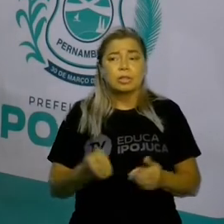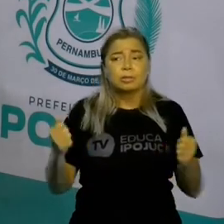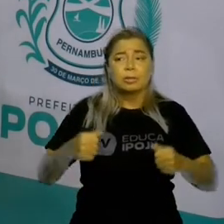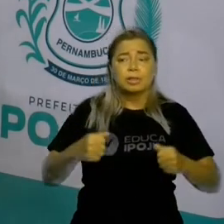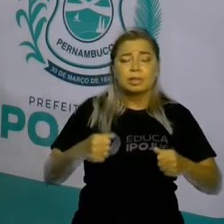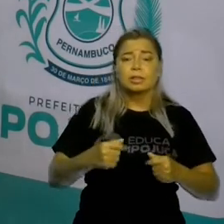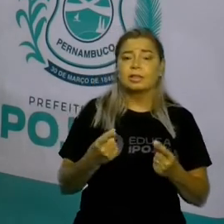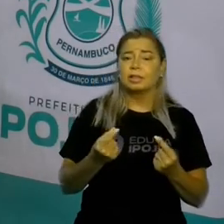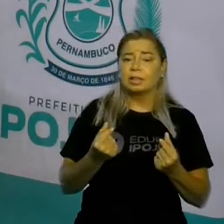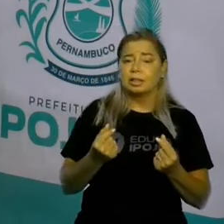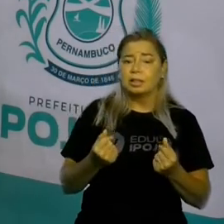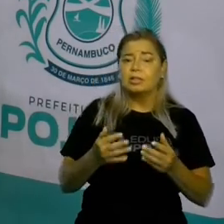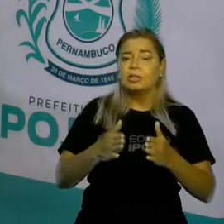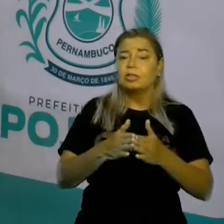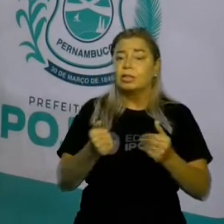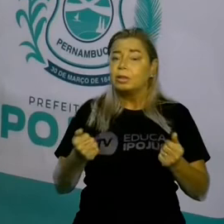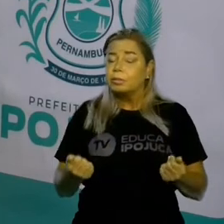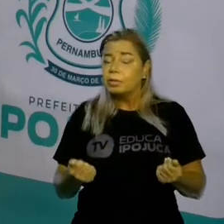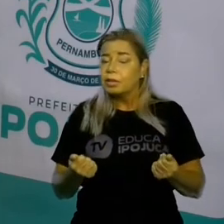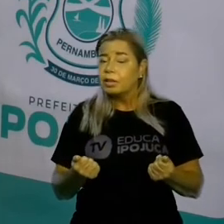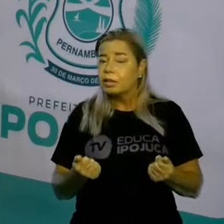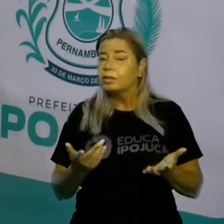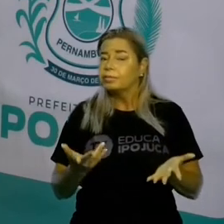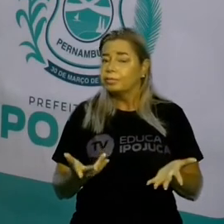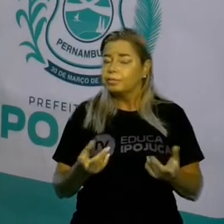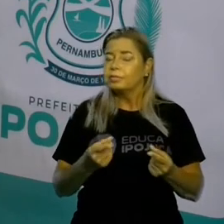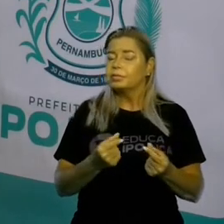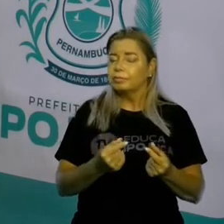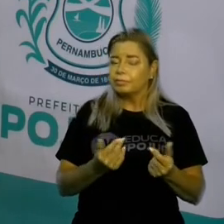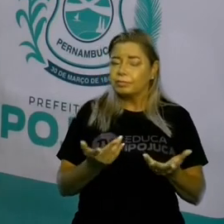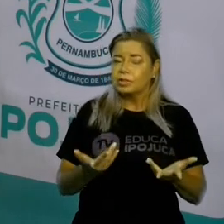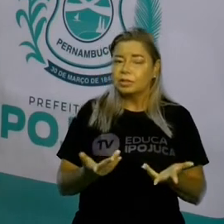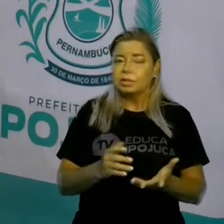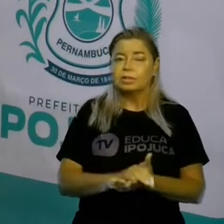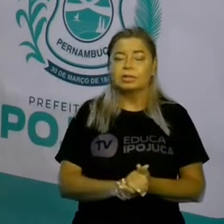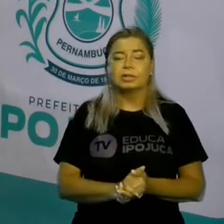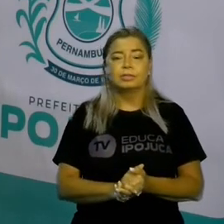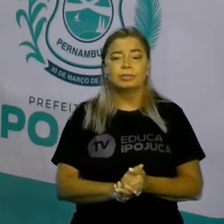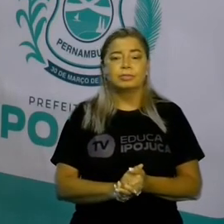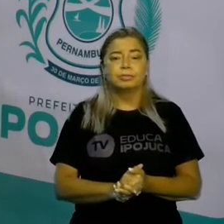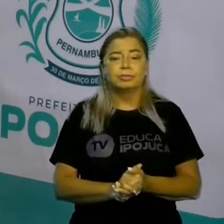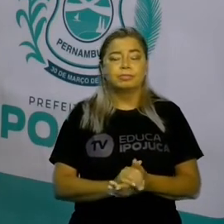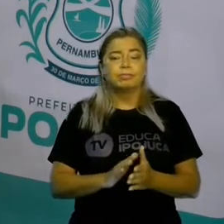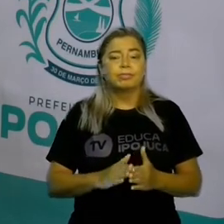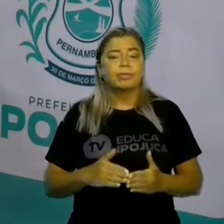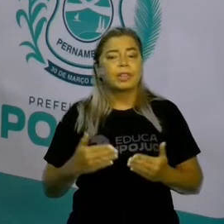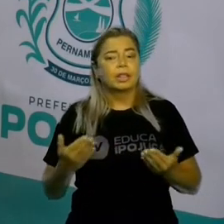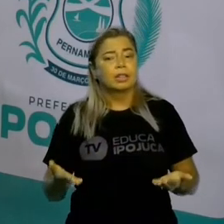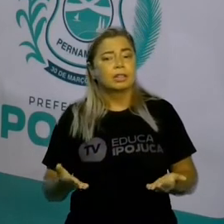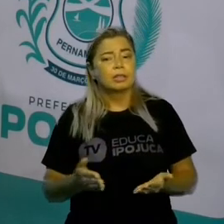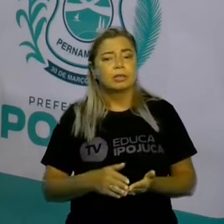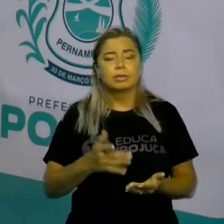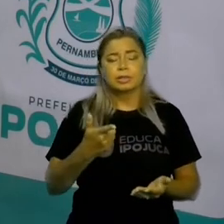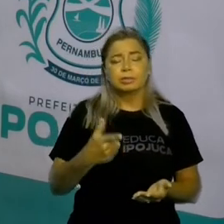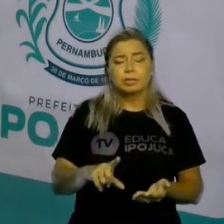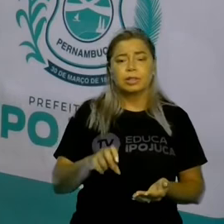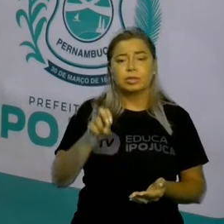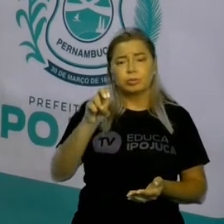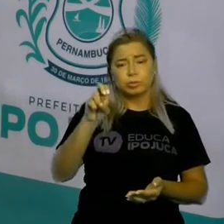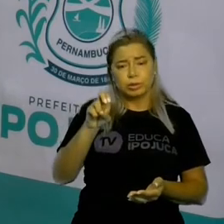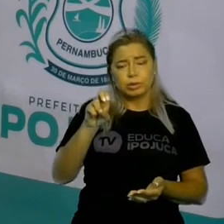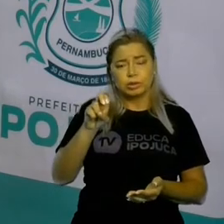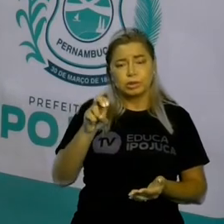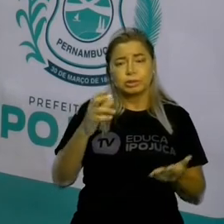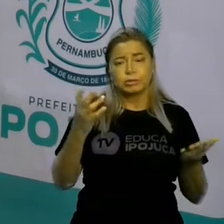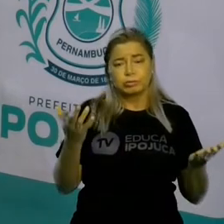significa muita coisa. Pois é. Já que eu não tenho 5 unidades para tirar de 5, pedi